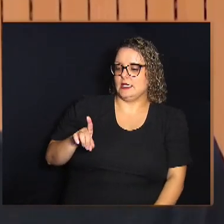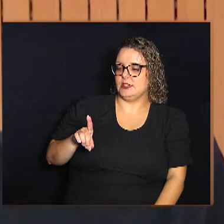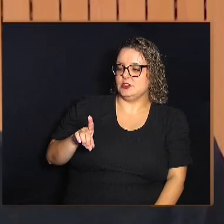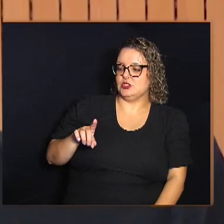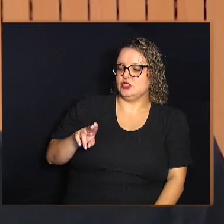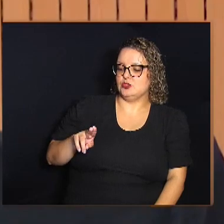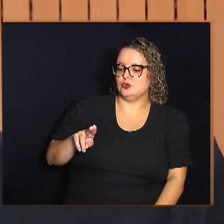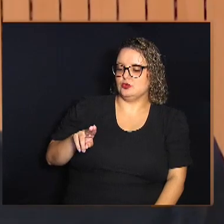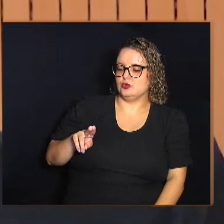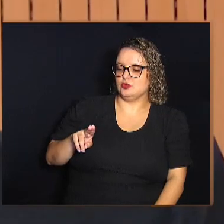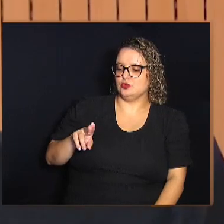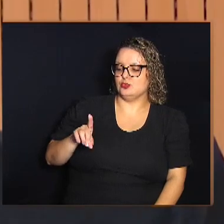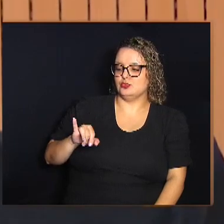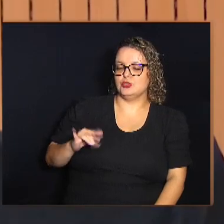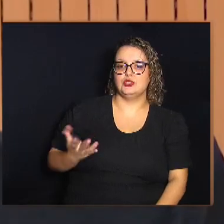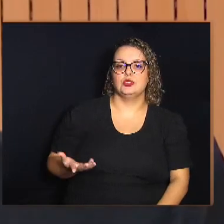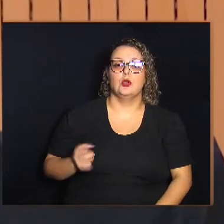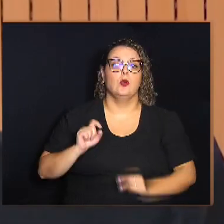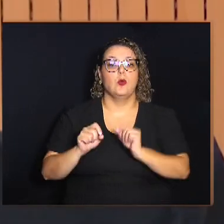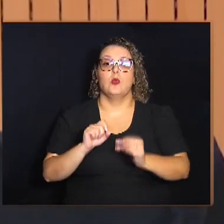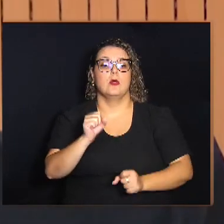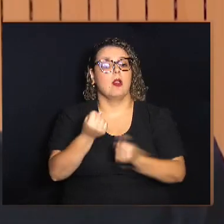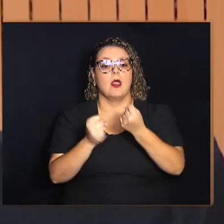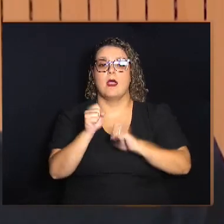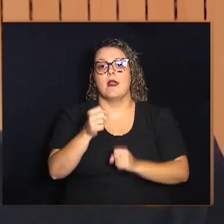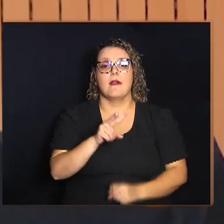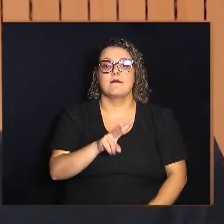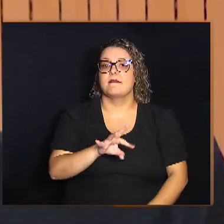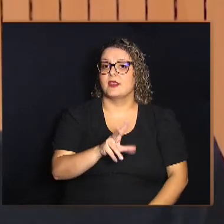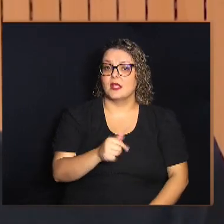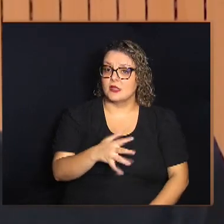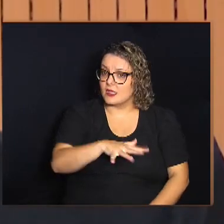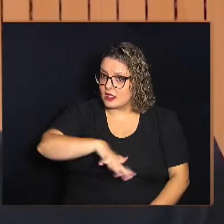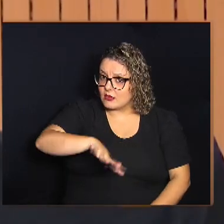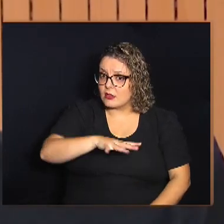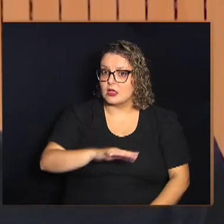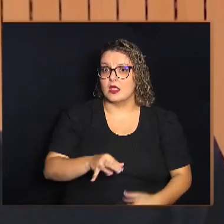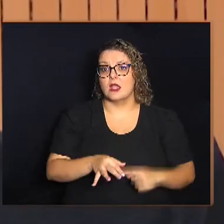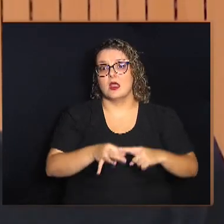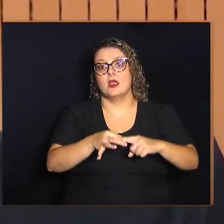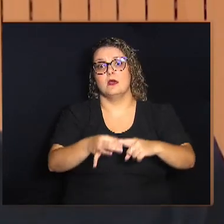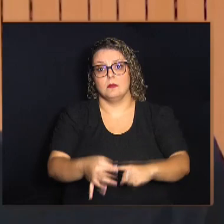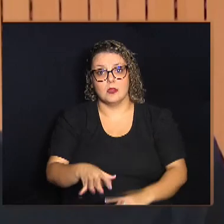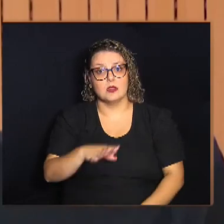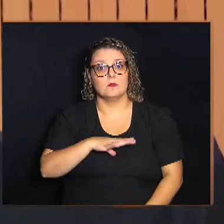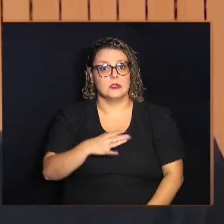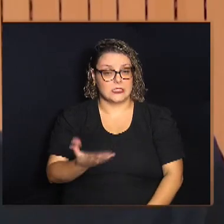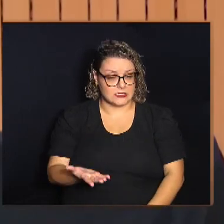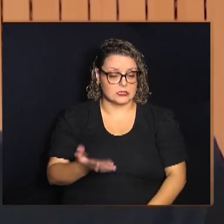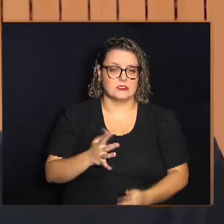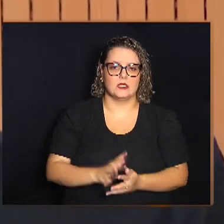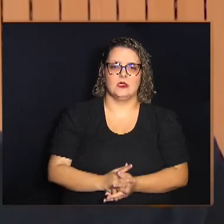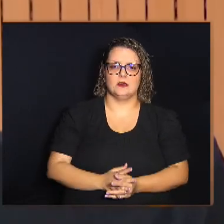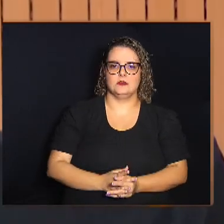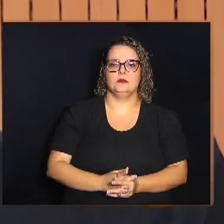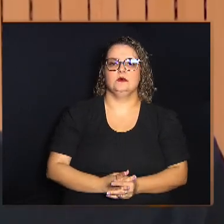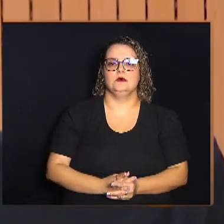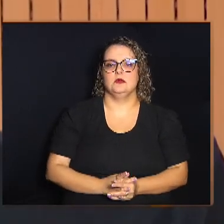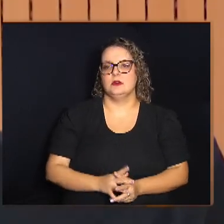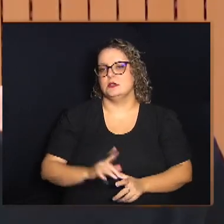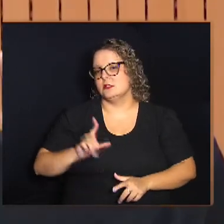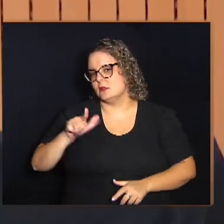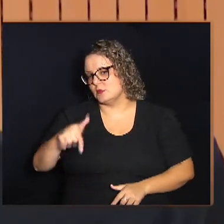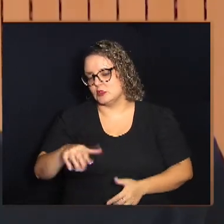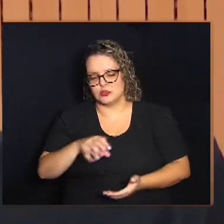teve do lado, o que era a Vila Industrial, né? Que ali era a periferia da cidade, passa por todo o